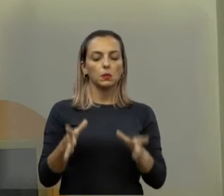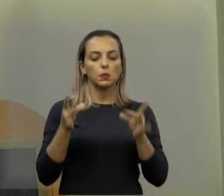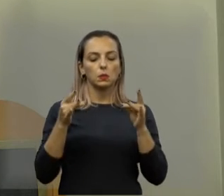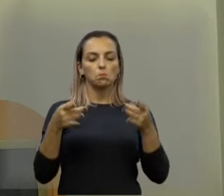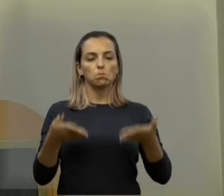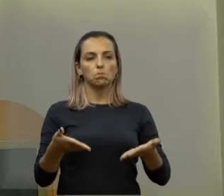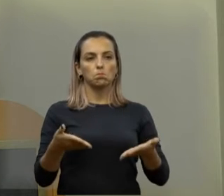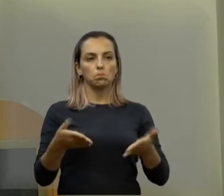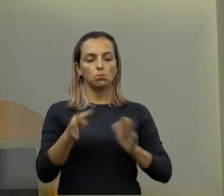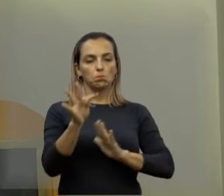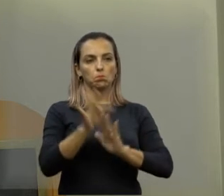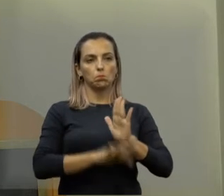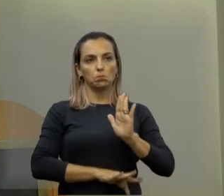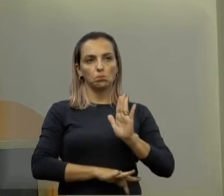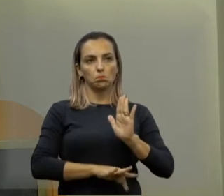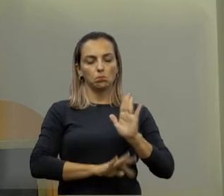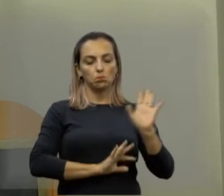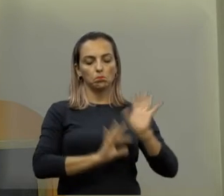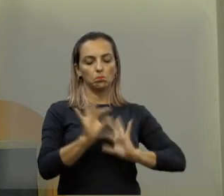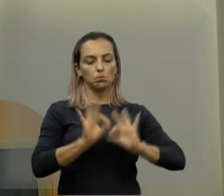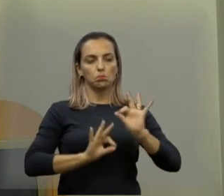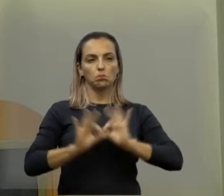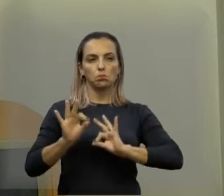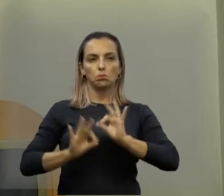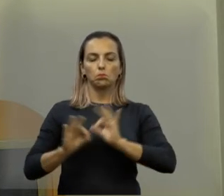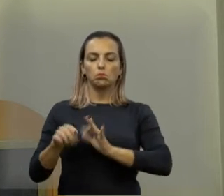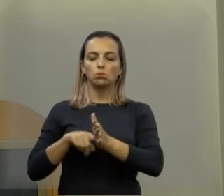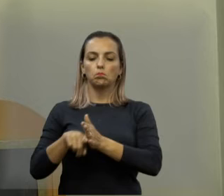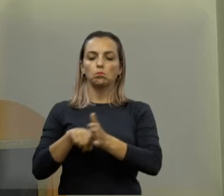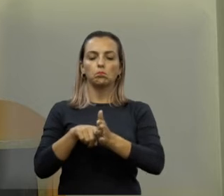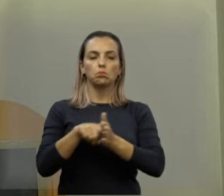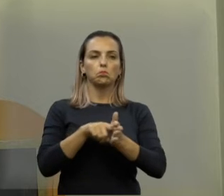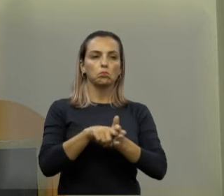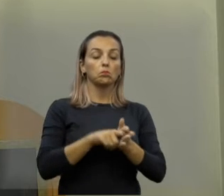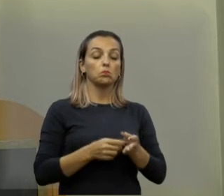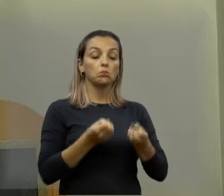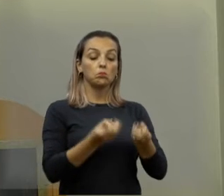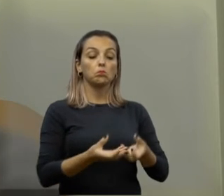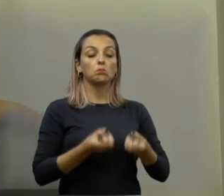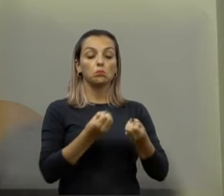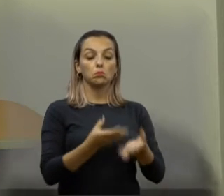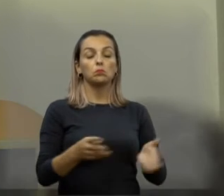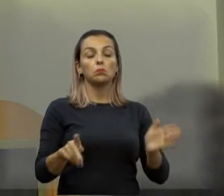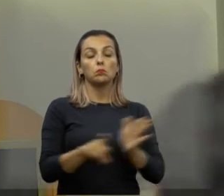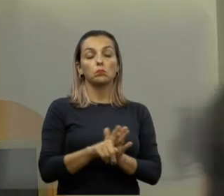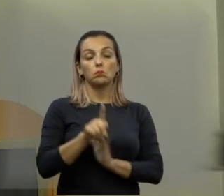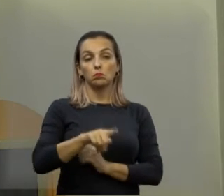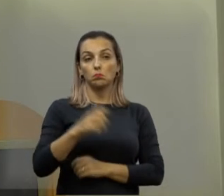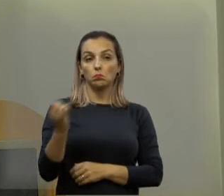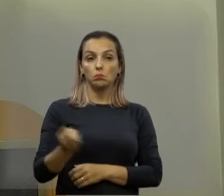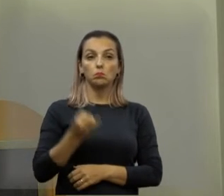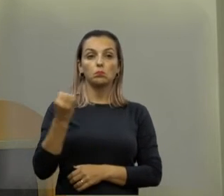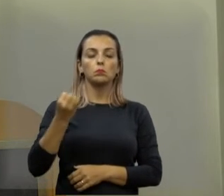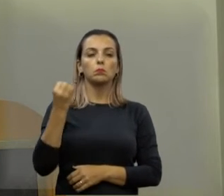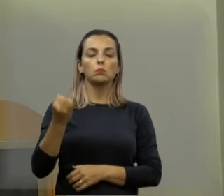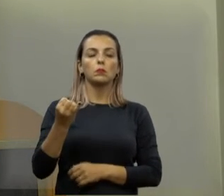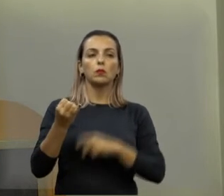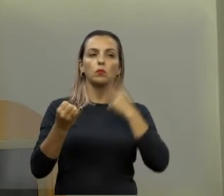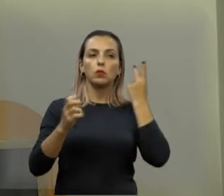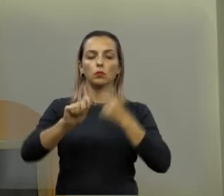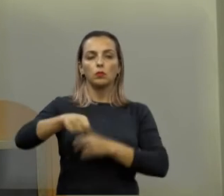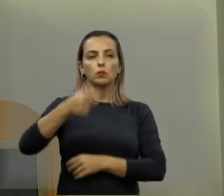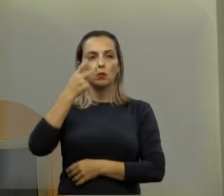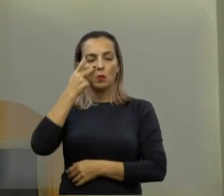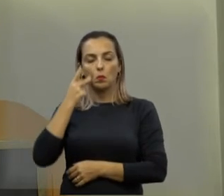na no projeto fui me preparar fui buscar as informações eu acho muito importante a fala do vereador